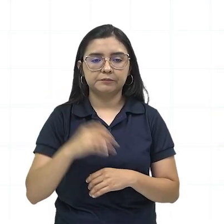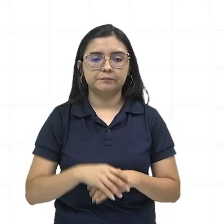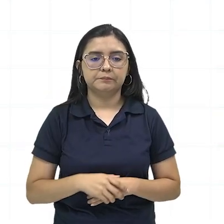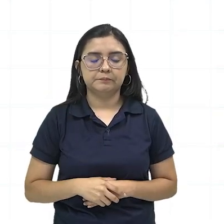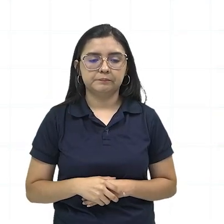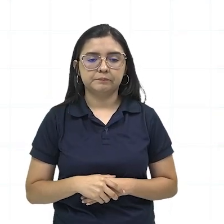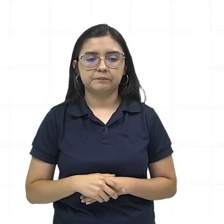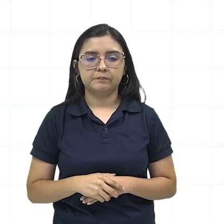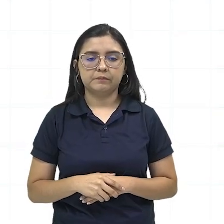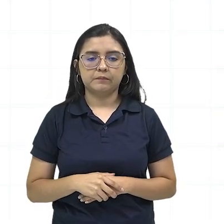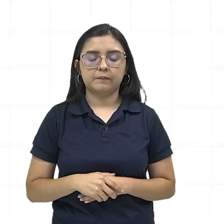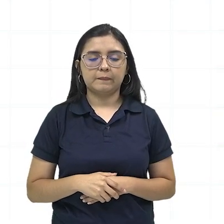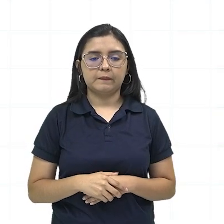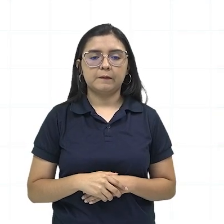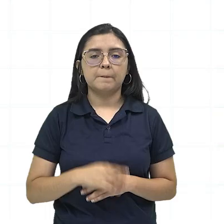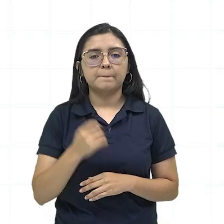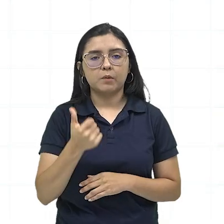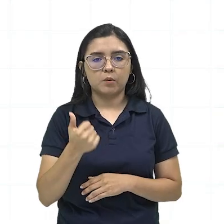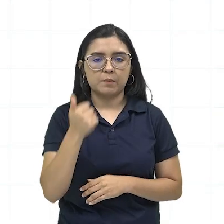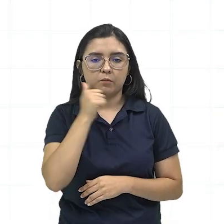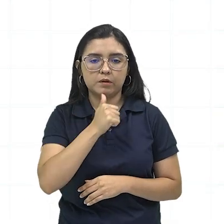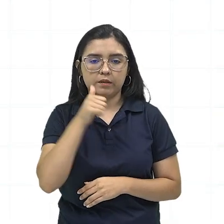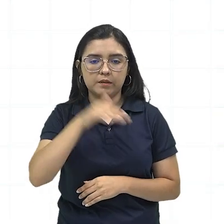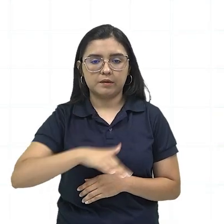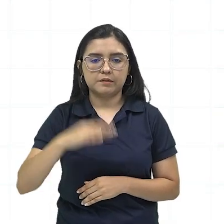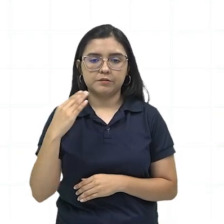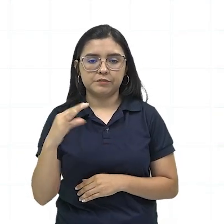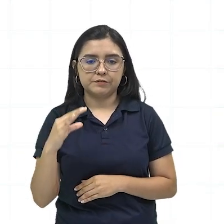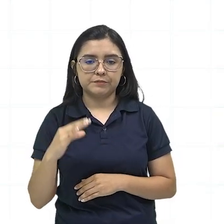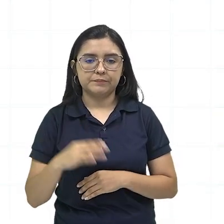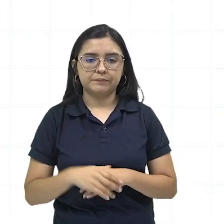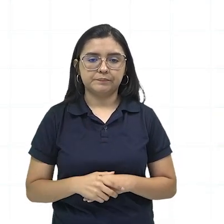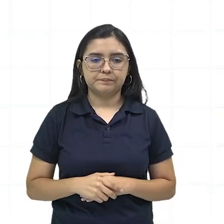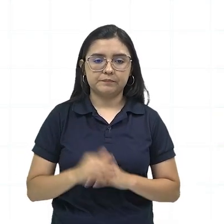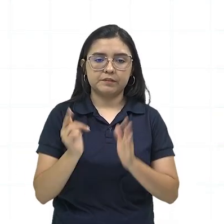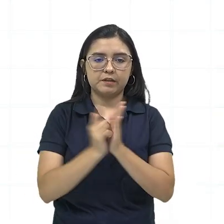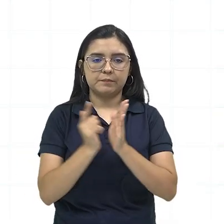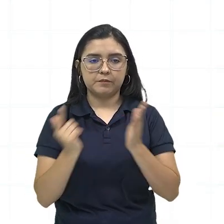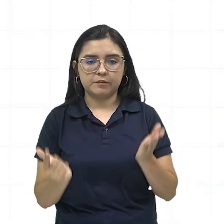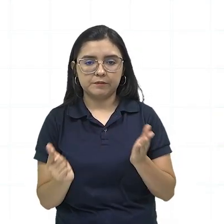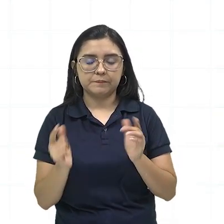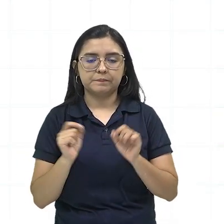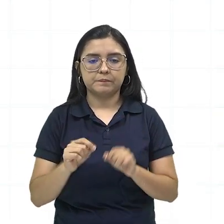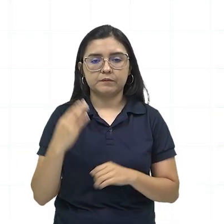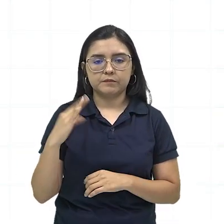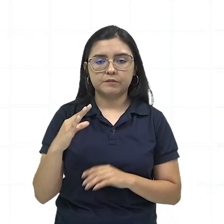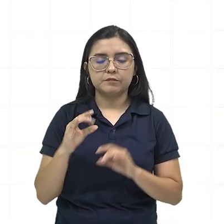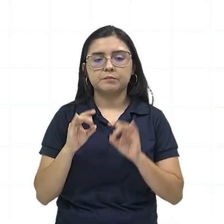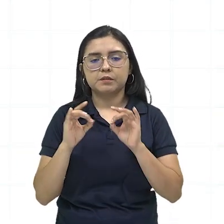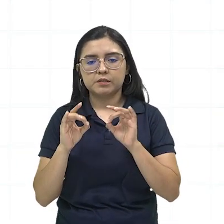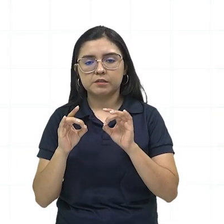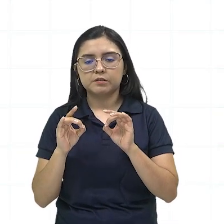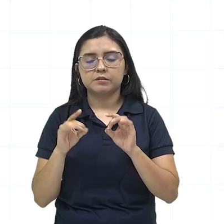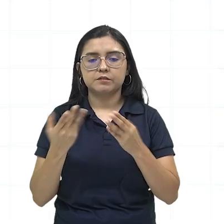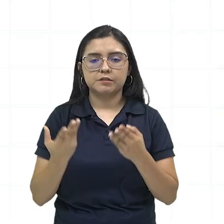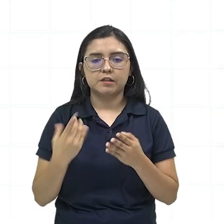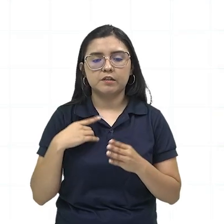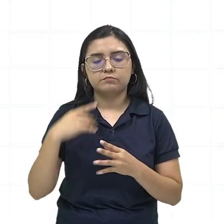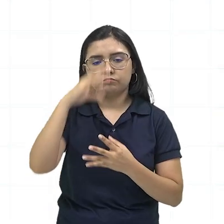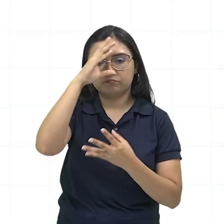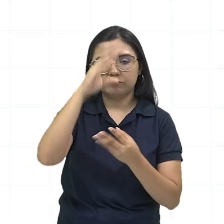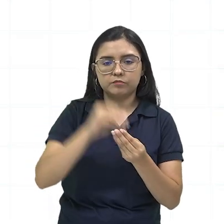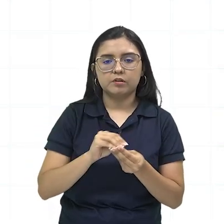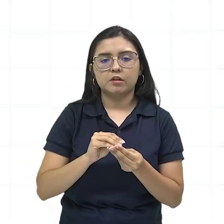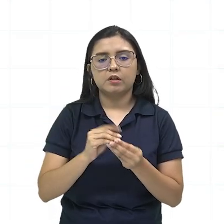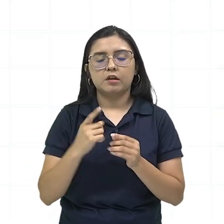pouca no campo científico, trazendo essa ideia da reportagem. O cientista especialista, ele vai, ele compreende e